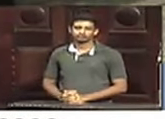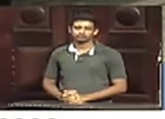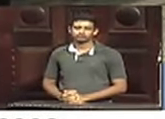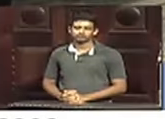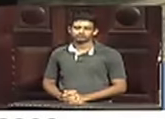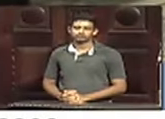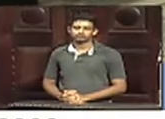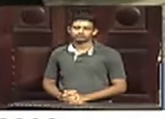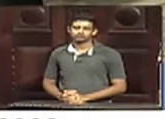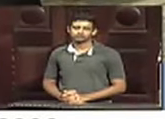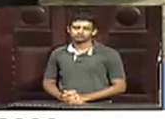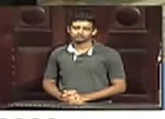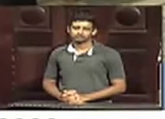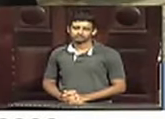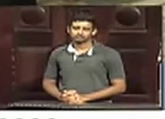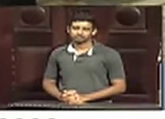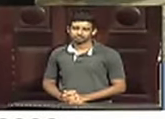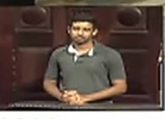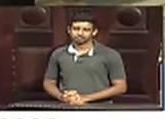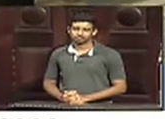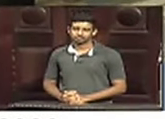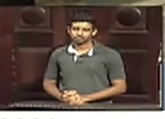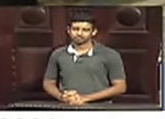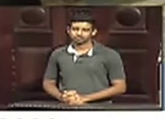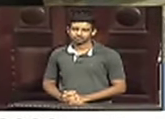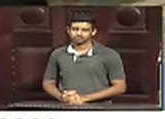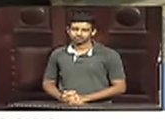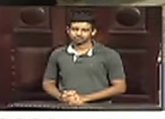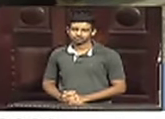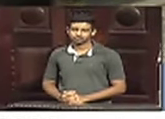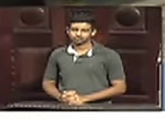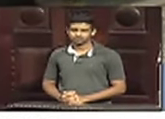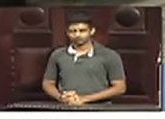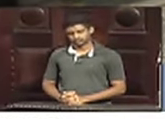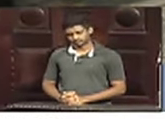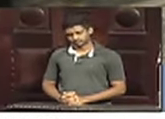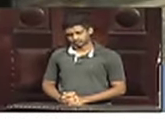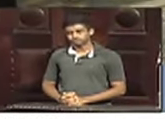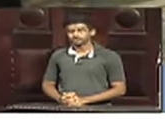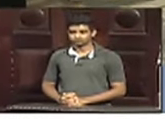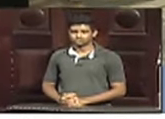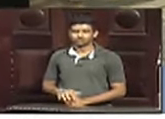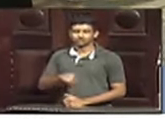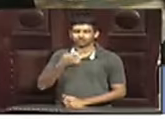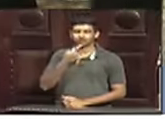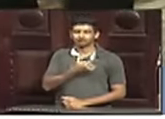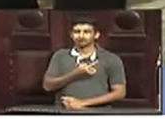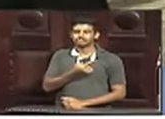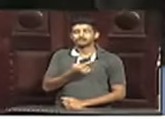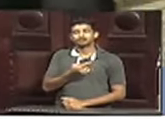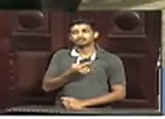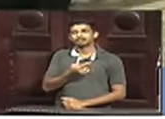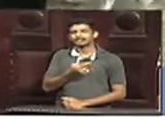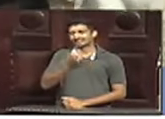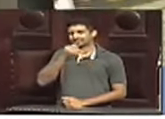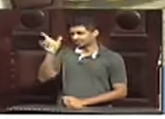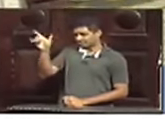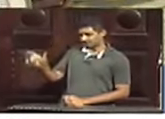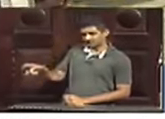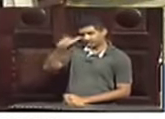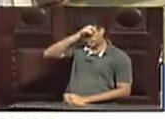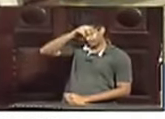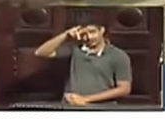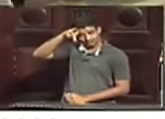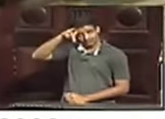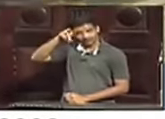UPPs, de nada adiantaria UPPs em determinadas regiões se não houvesse uma